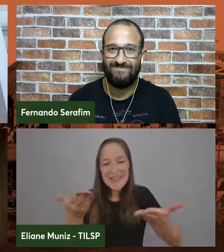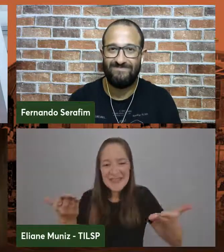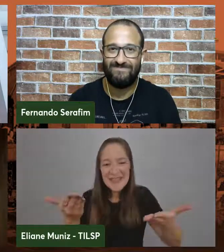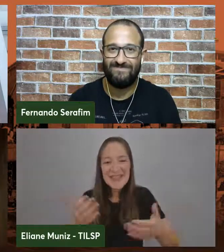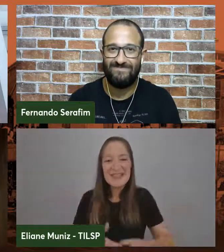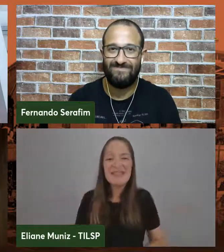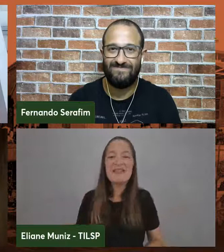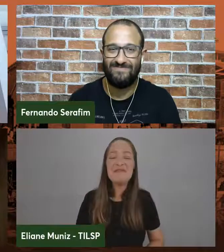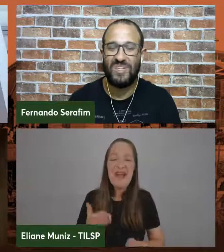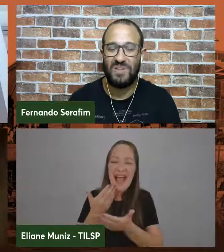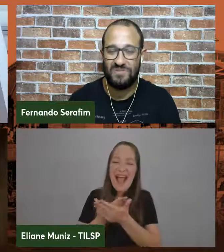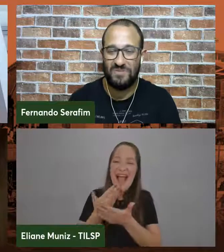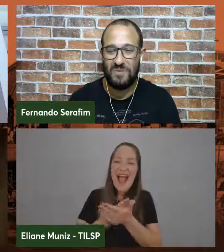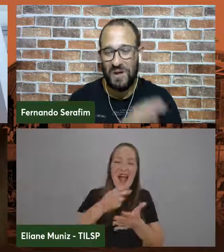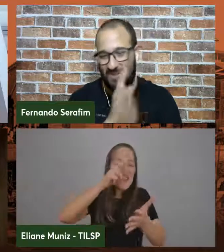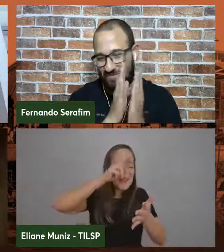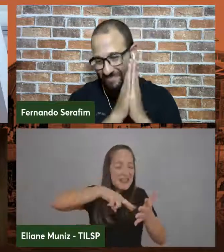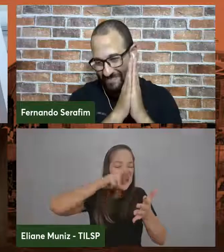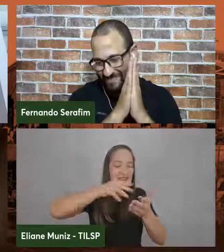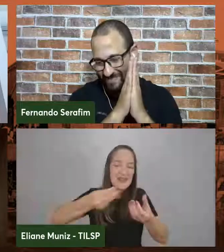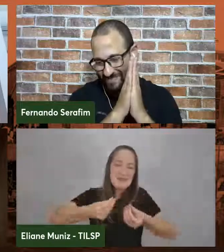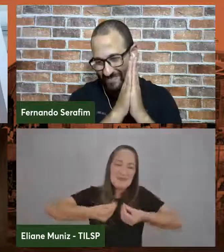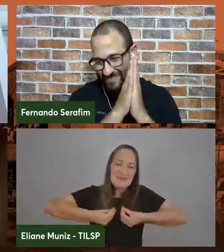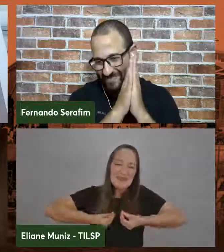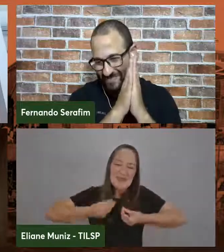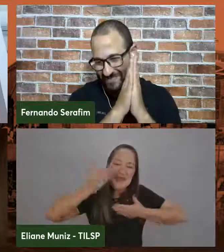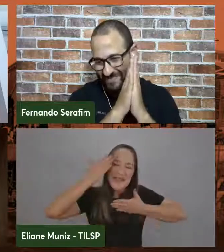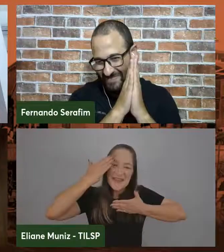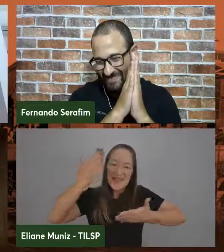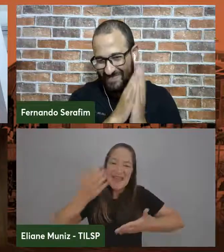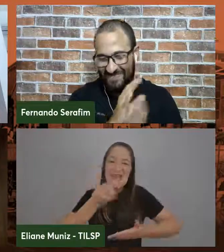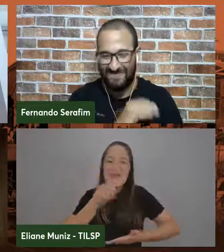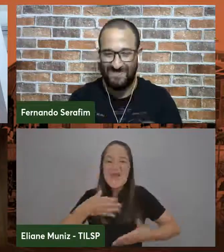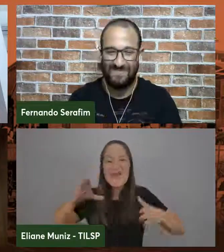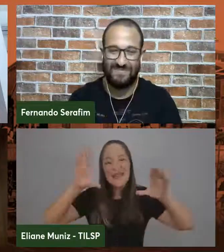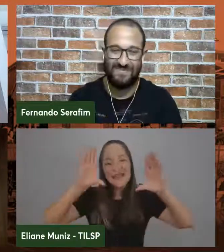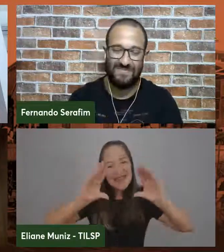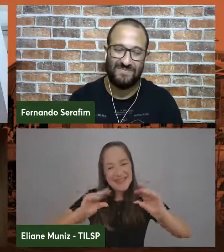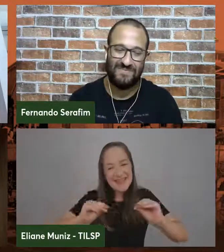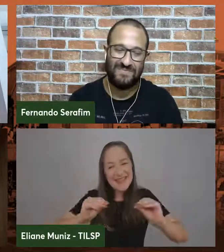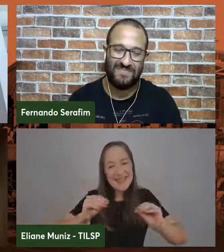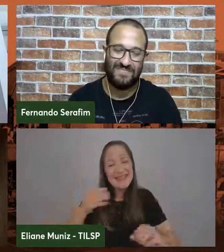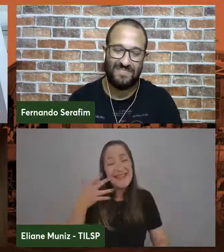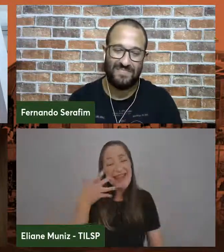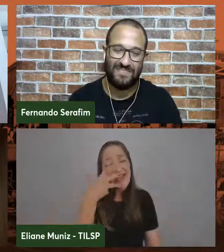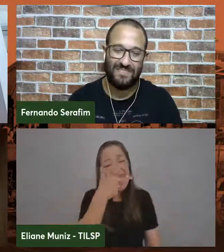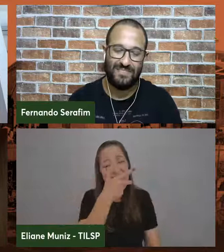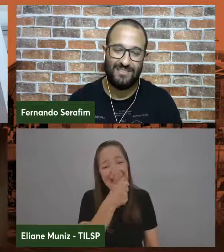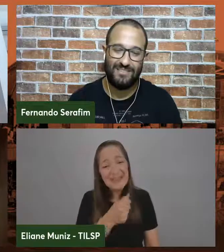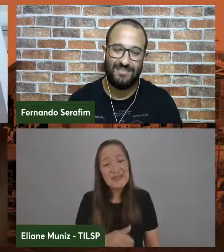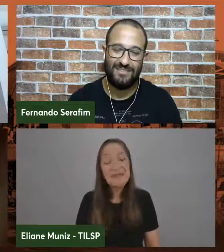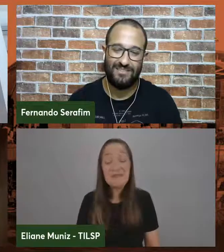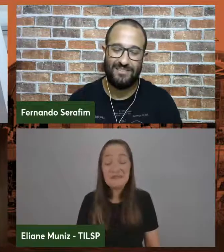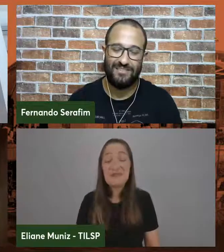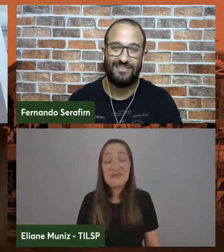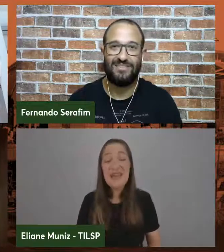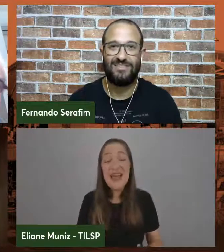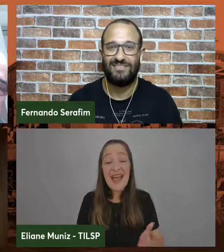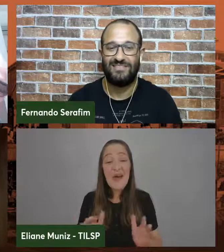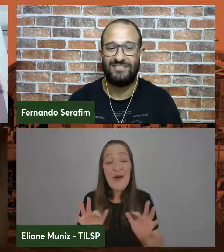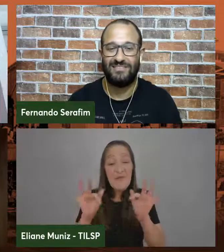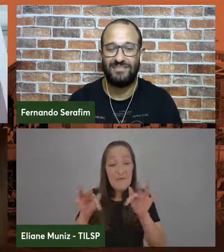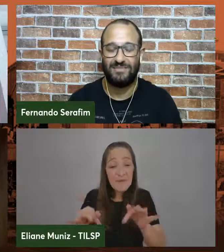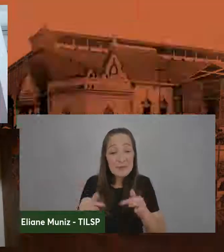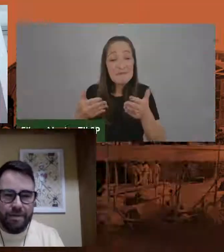que eu recebi. Obrigado, gente. Boa noite. Que beleza, que lindo. Eu vou encaminhar para o encerramento.